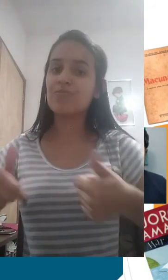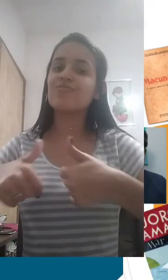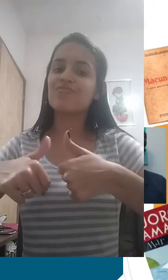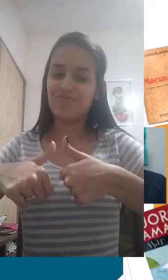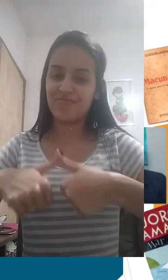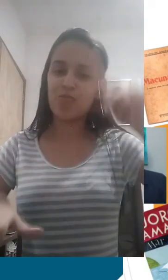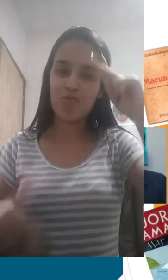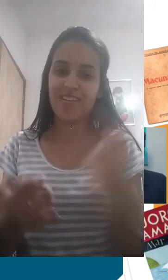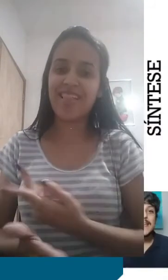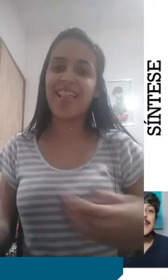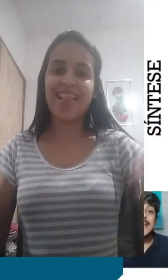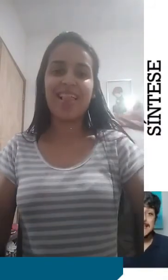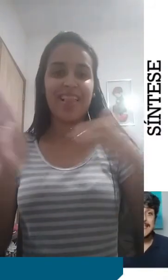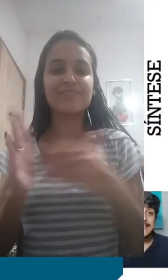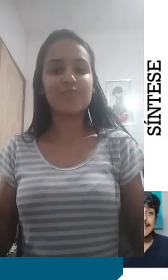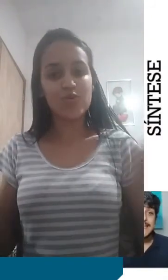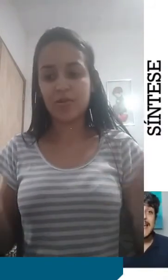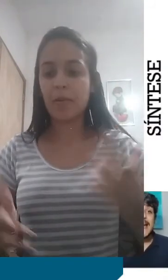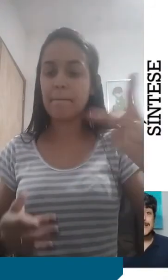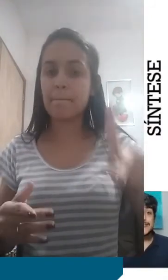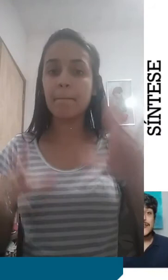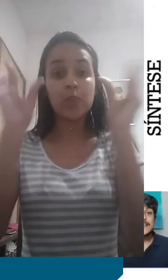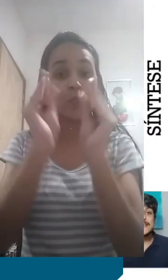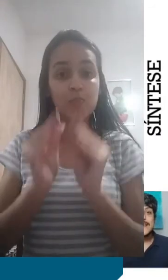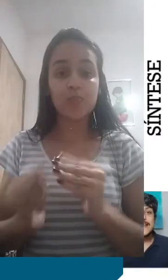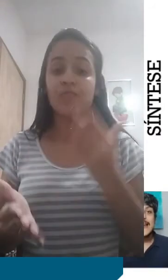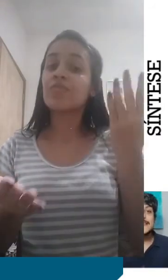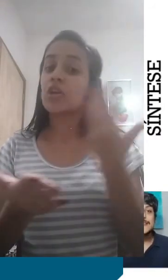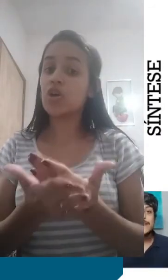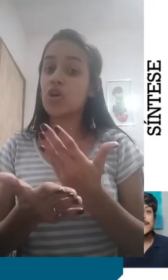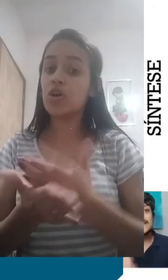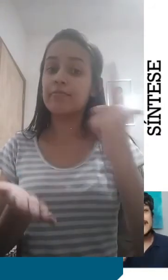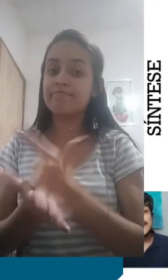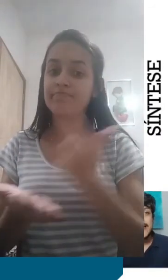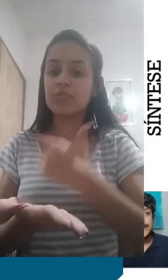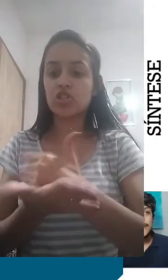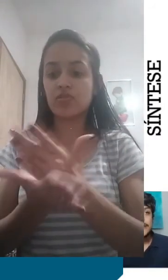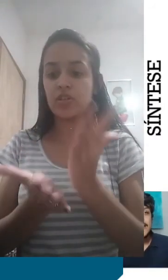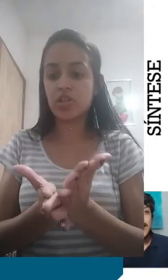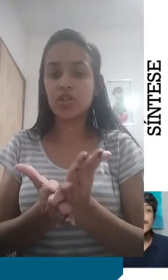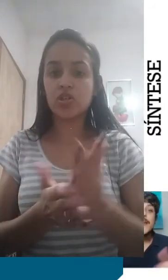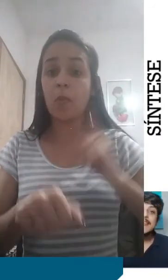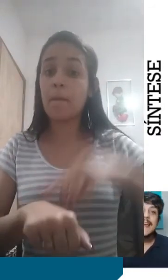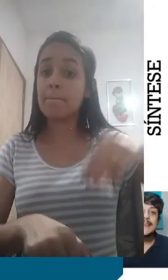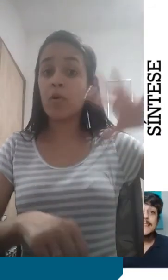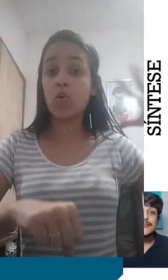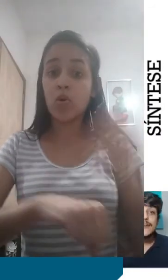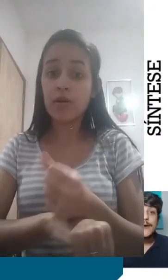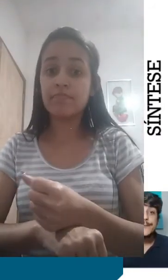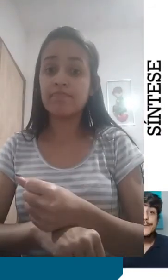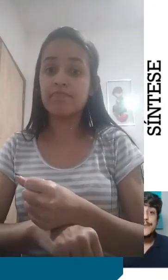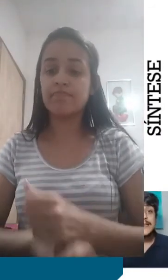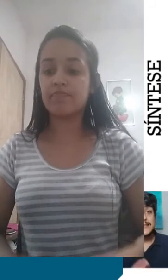atuais. Em síntese, as escolas literárias se dividem em era colonial e era nacional. Na